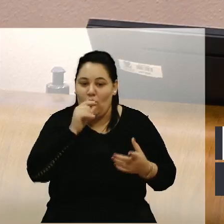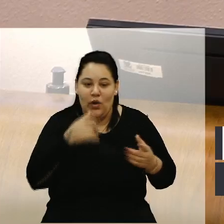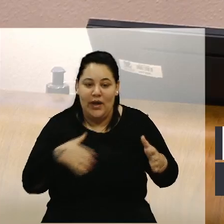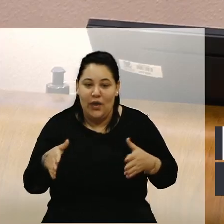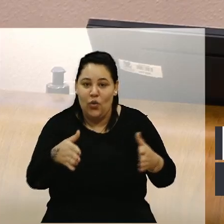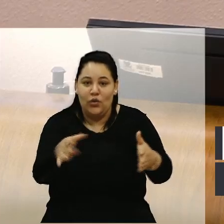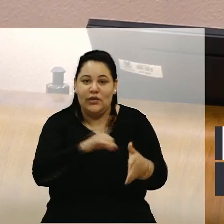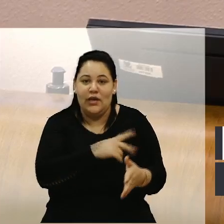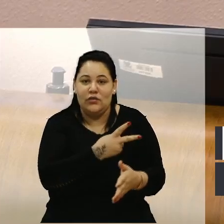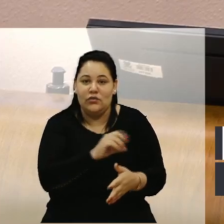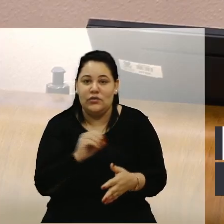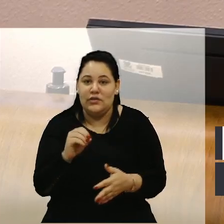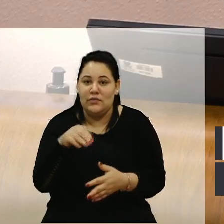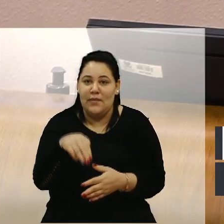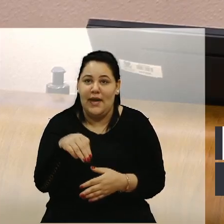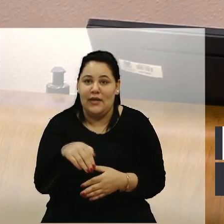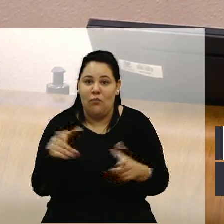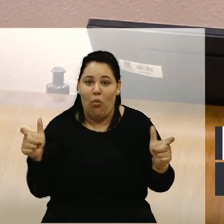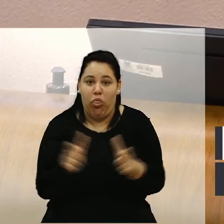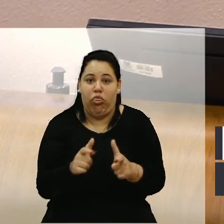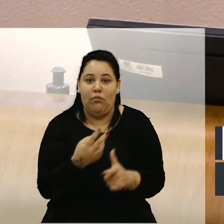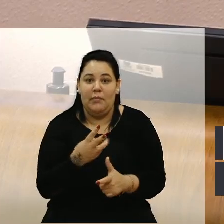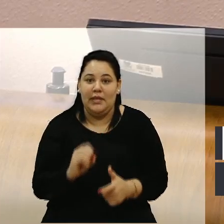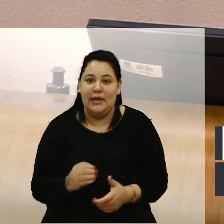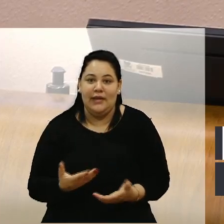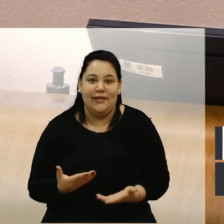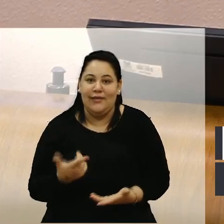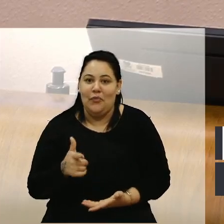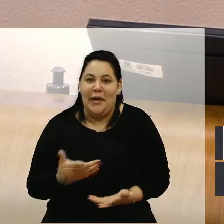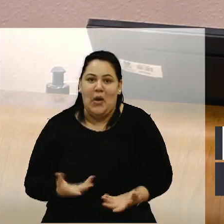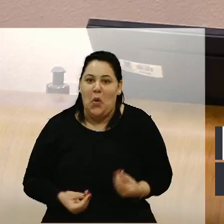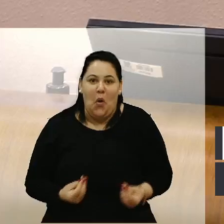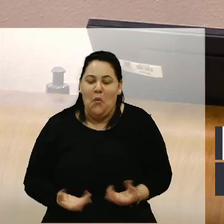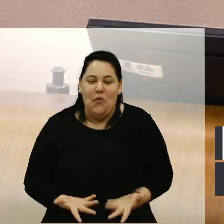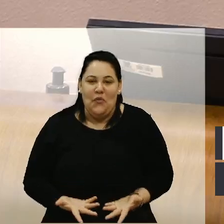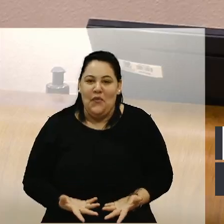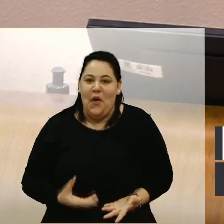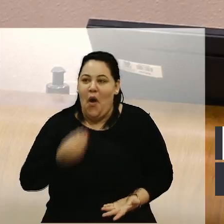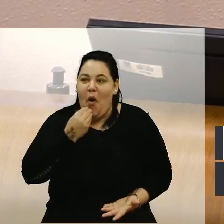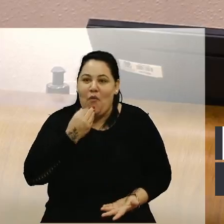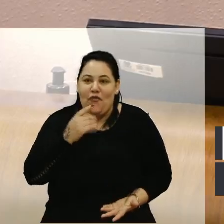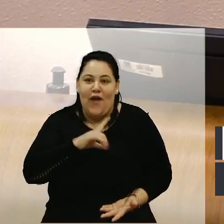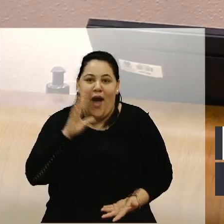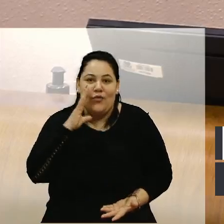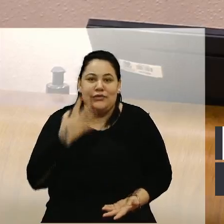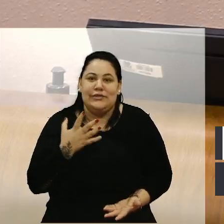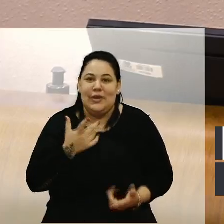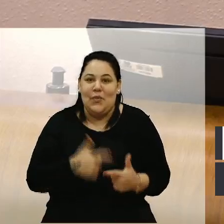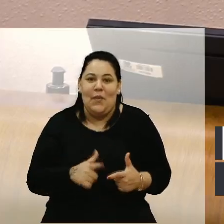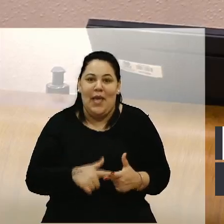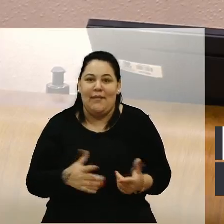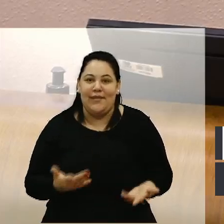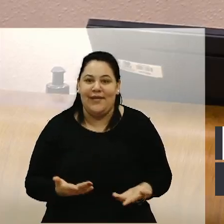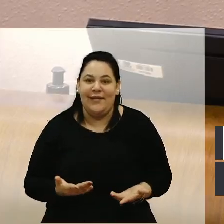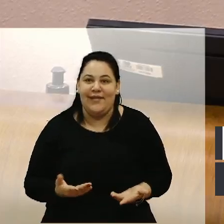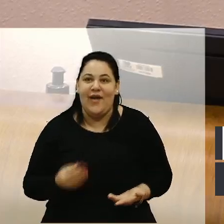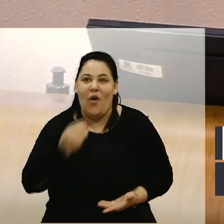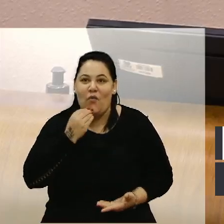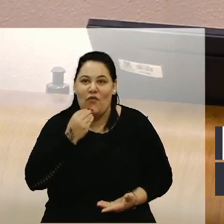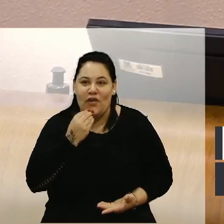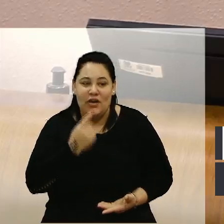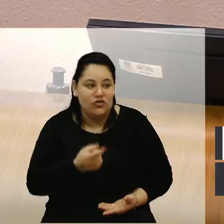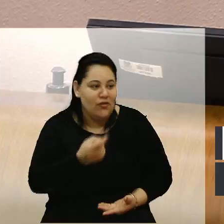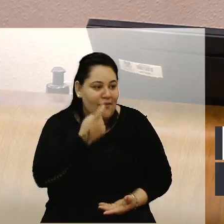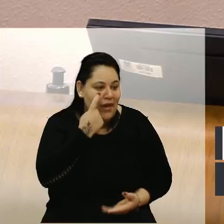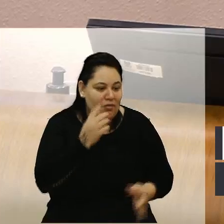largura, represaram para 30. Isso não existe. É óbvio que vai dar problema. Então, assim, ó, a gente enxerga, os técnicos